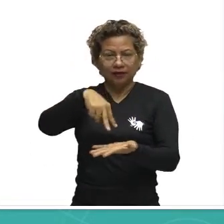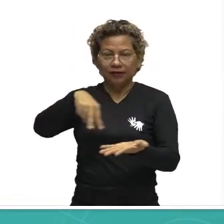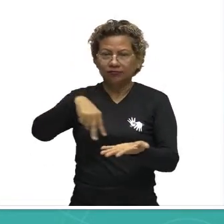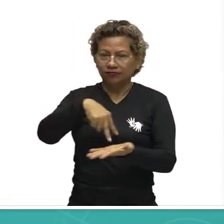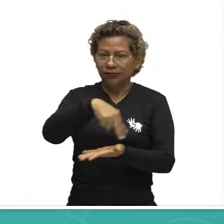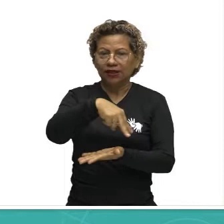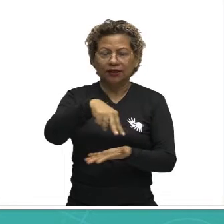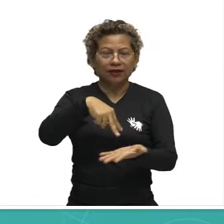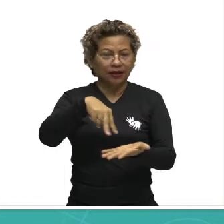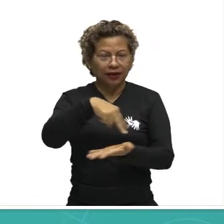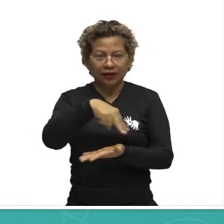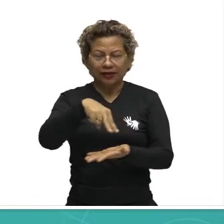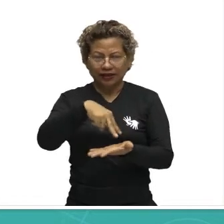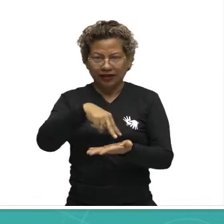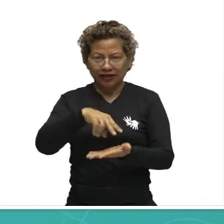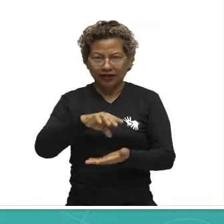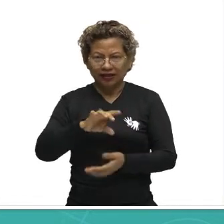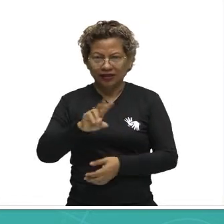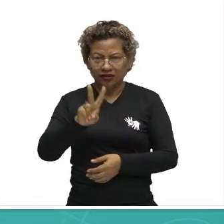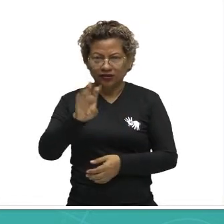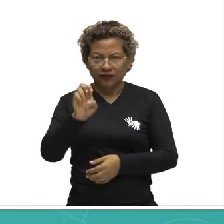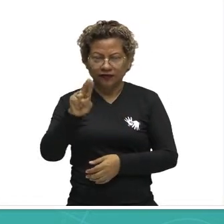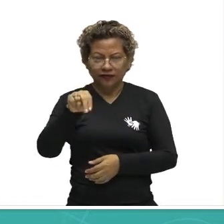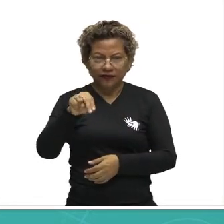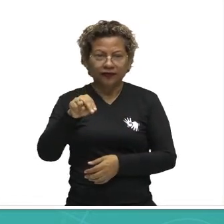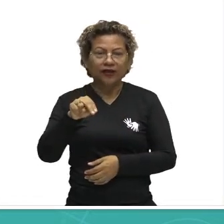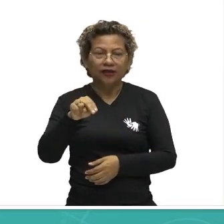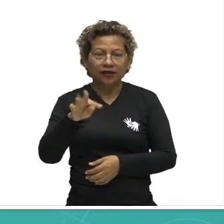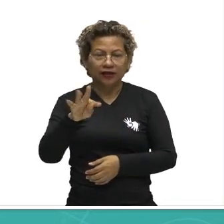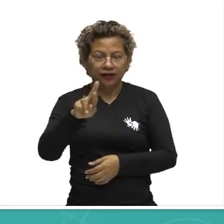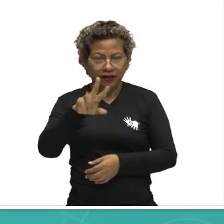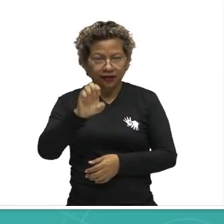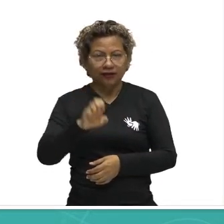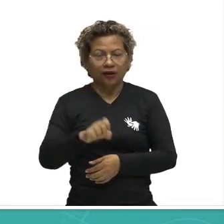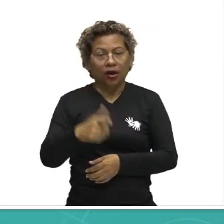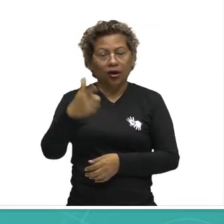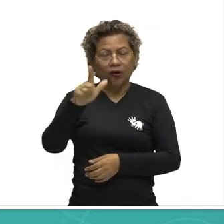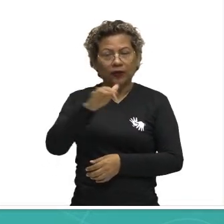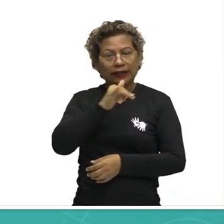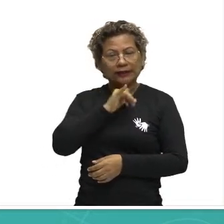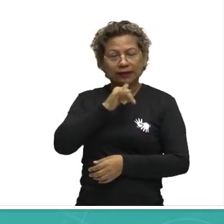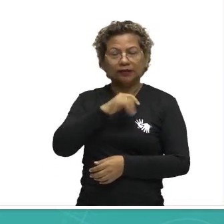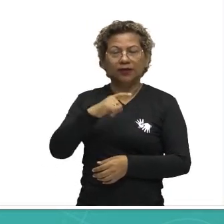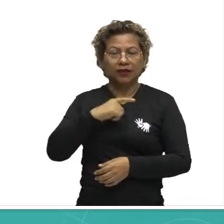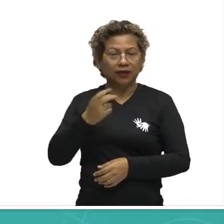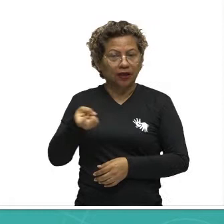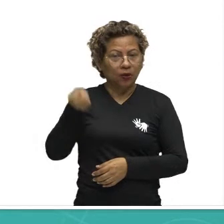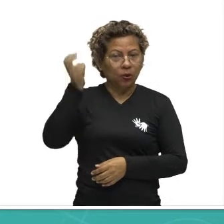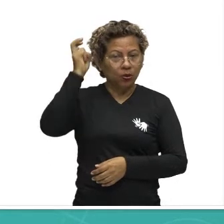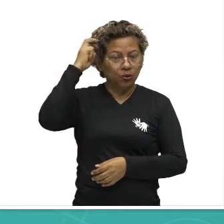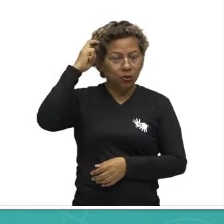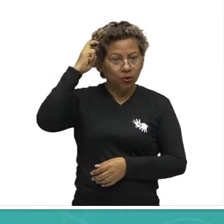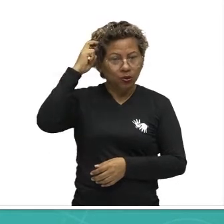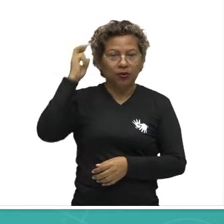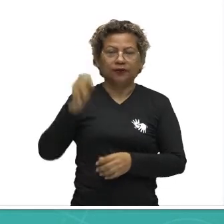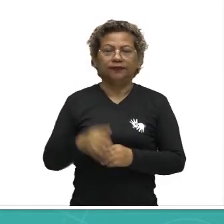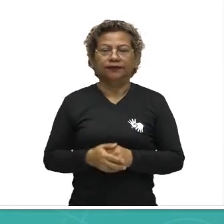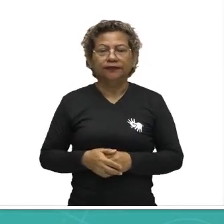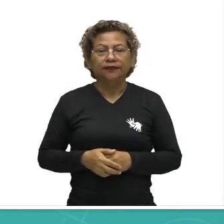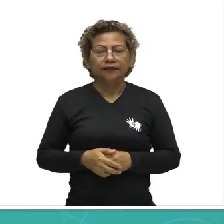dança, a dança do ventre, não. Nós vamos pegar um exemplo que representa a cultura. Tá? A dança do